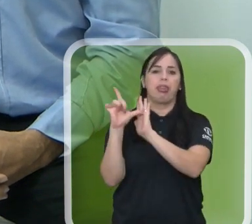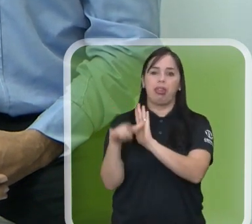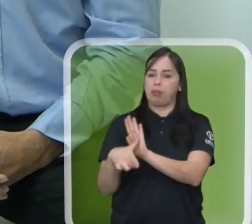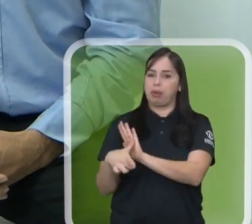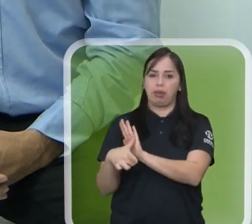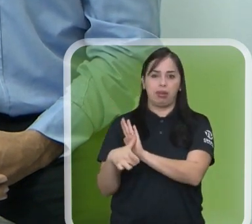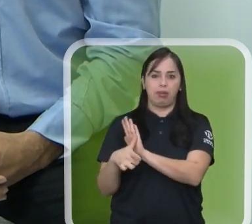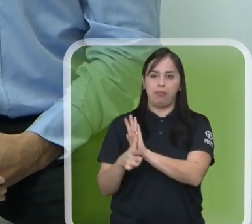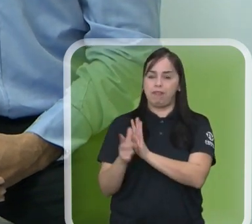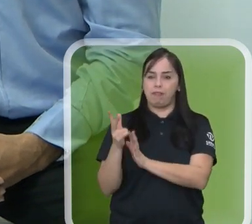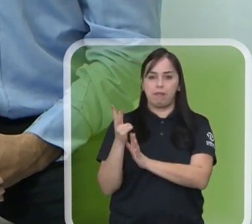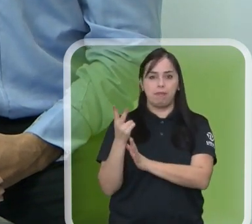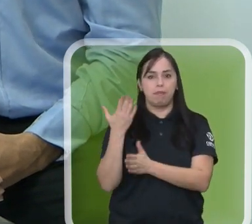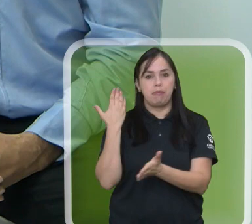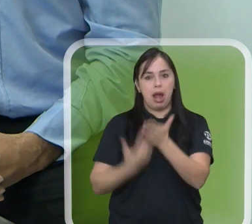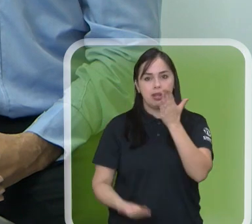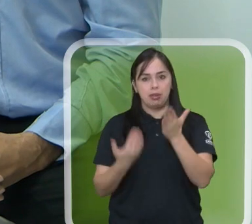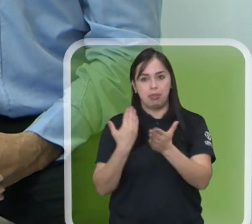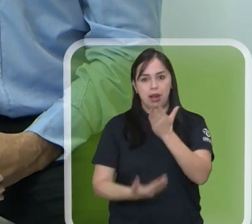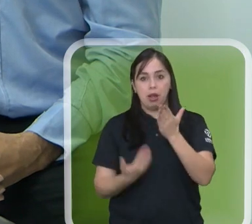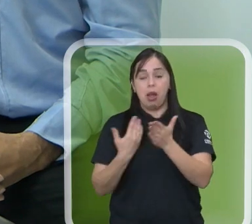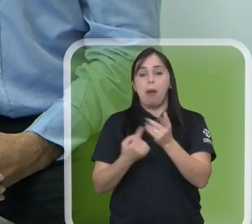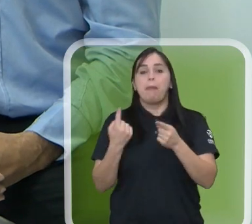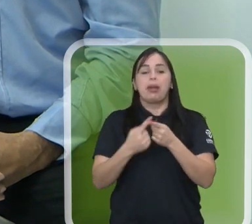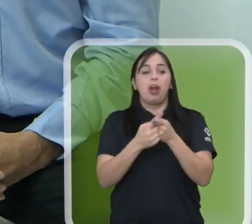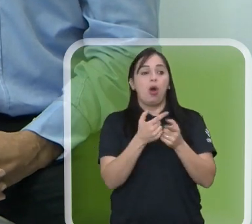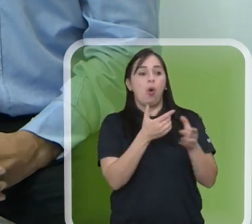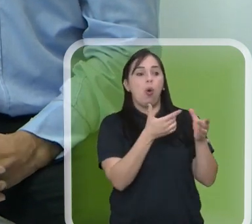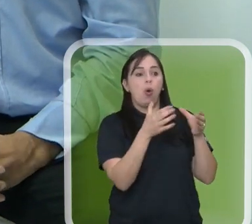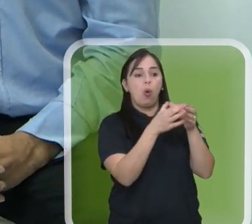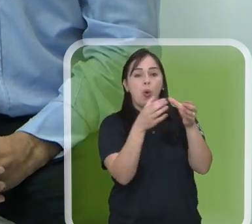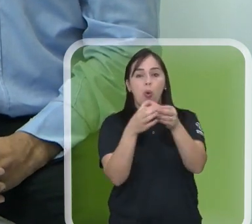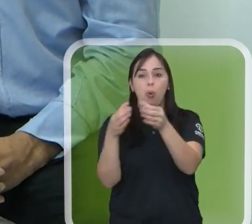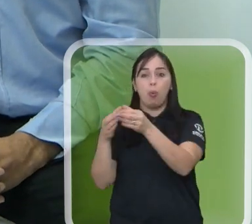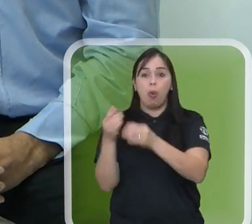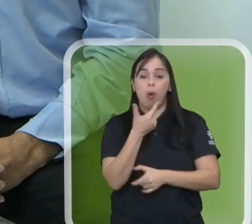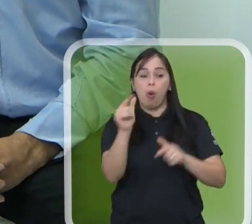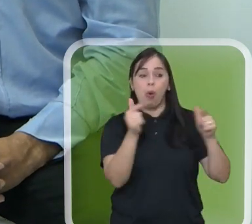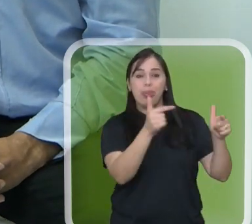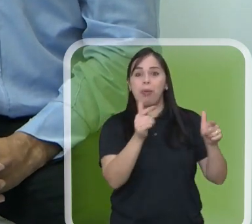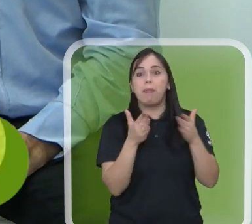porque outros times estavam mais preparados, né, eu diria,